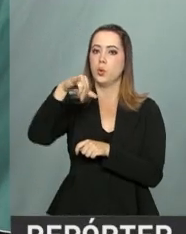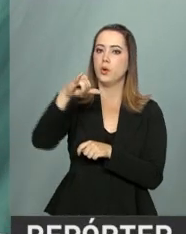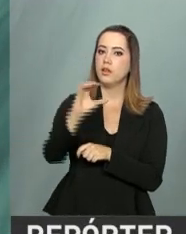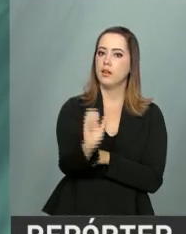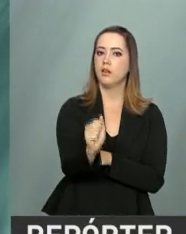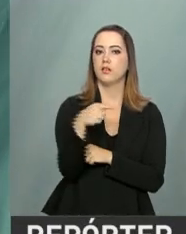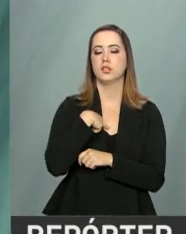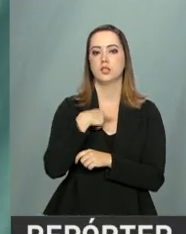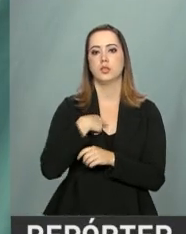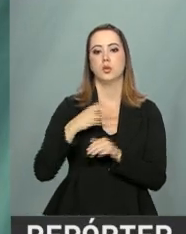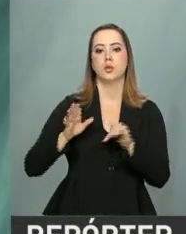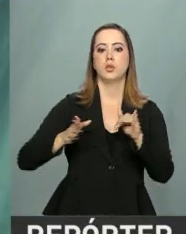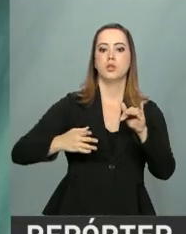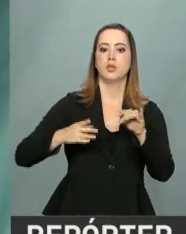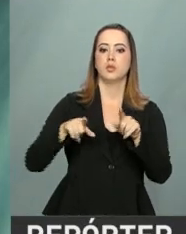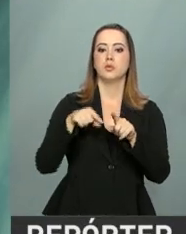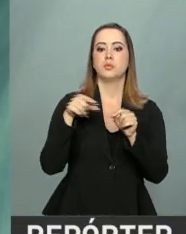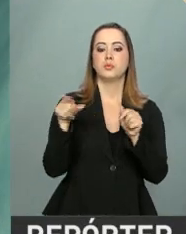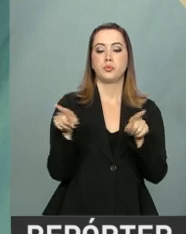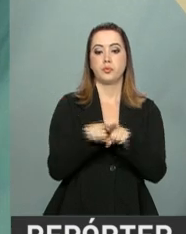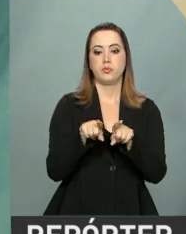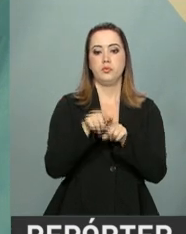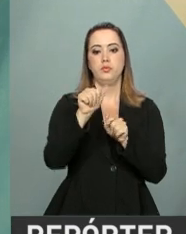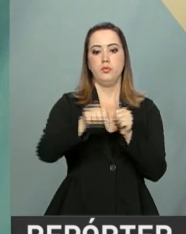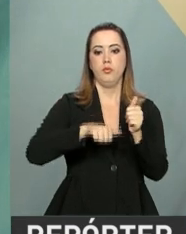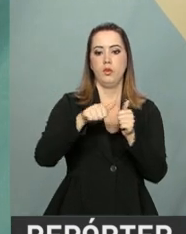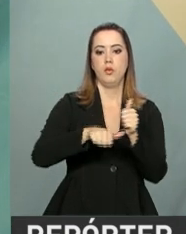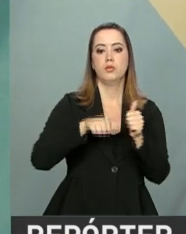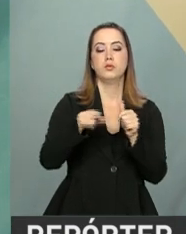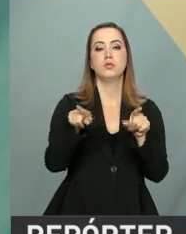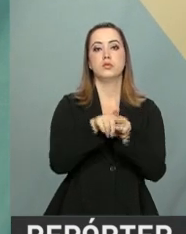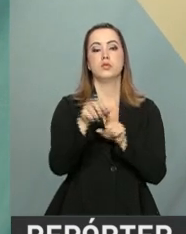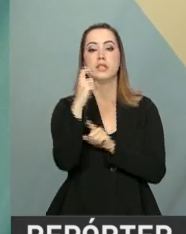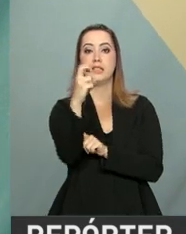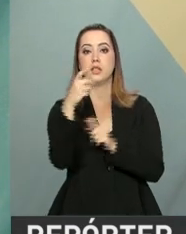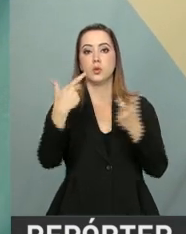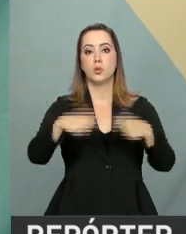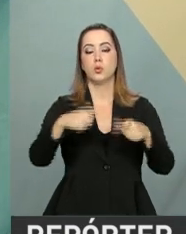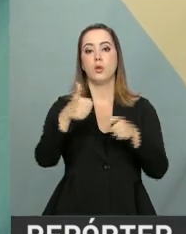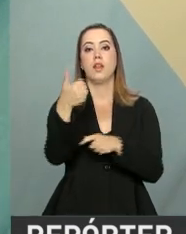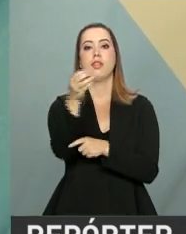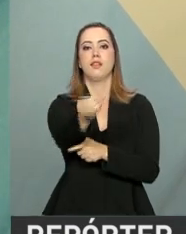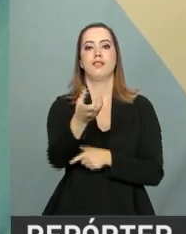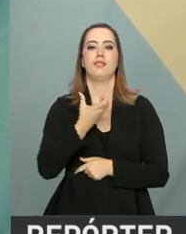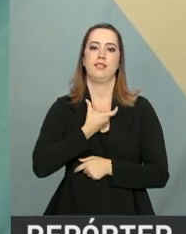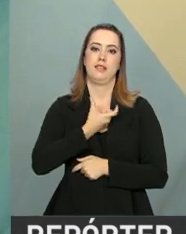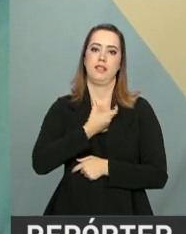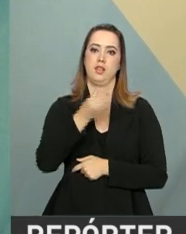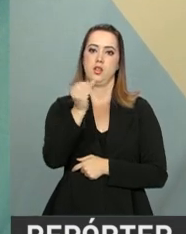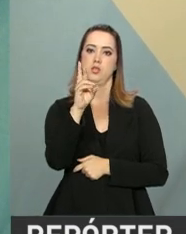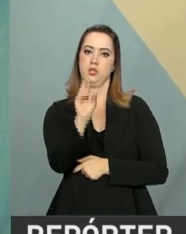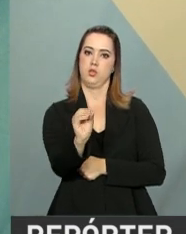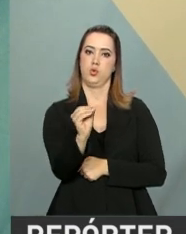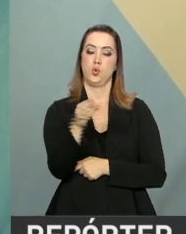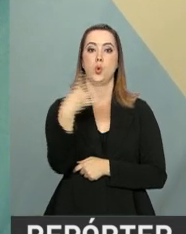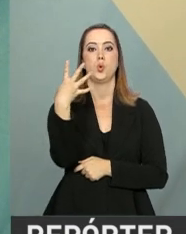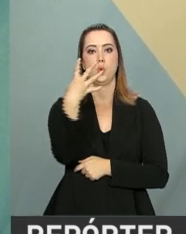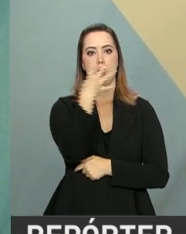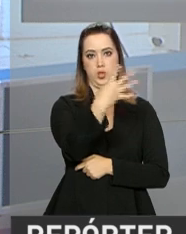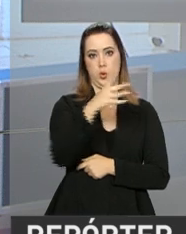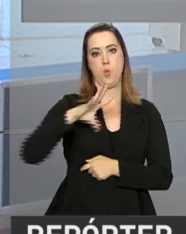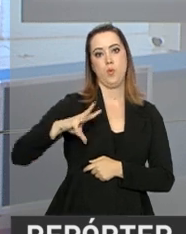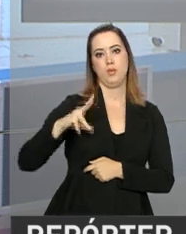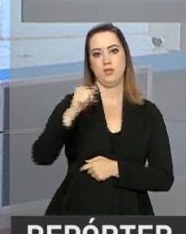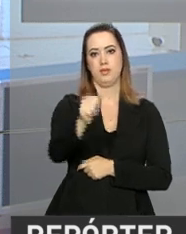metros rasos, categoria T38. O Brasil segue em quinto lugar com 10 medalhas de ouro. São 44 no total e já